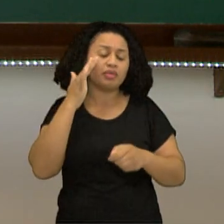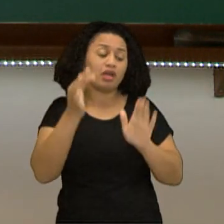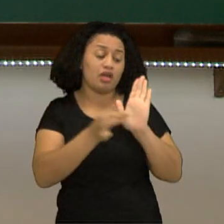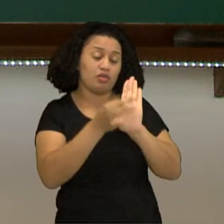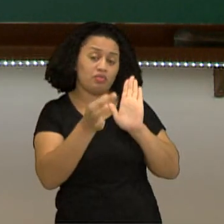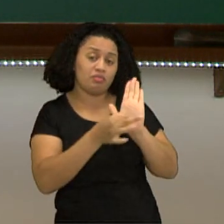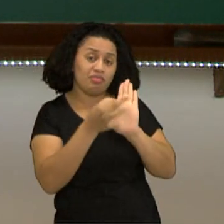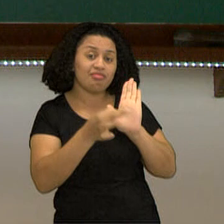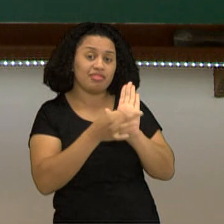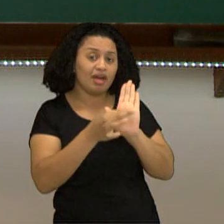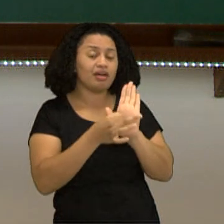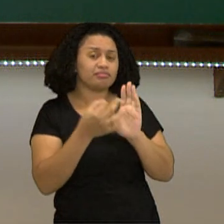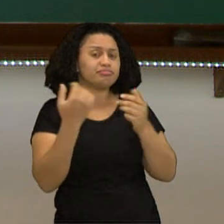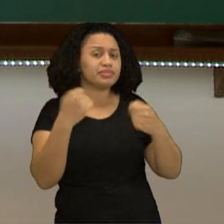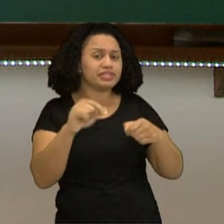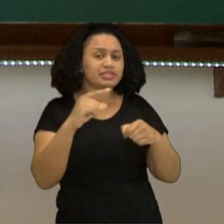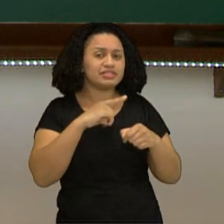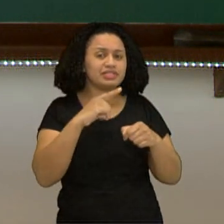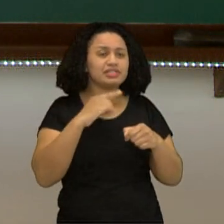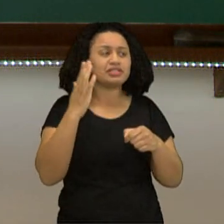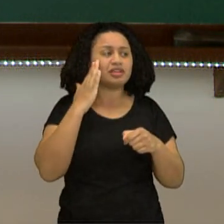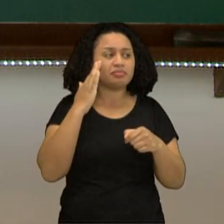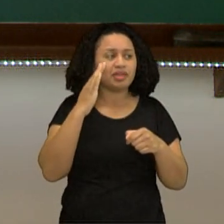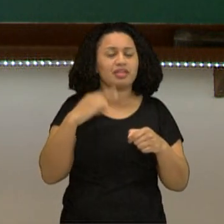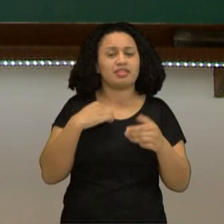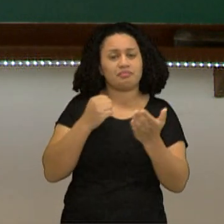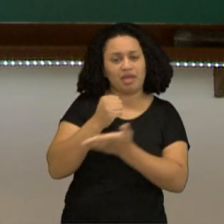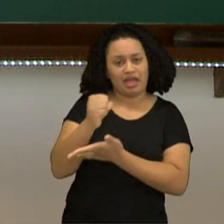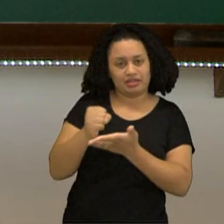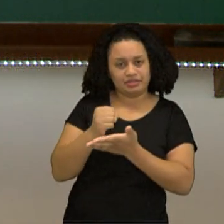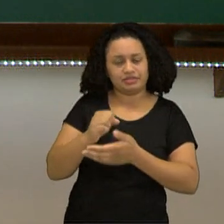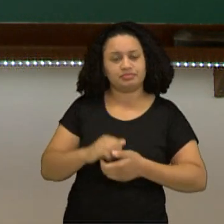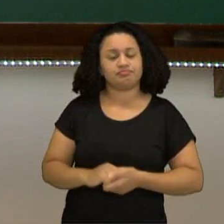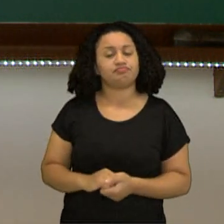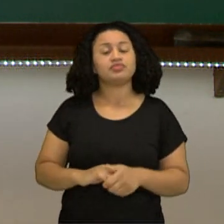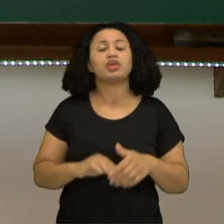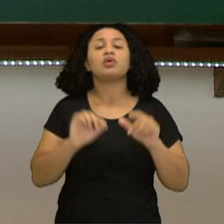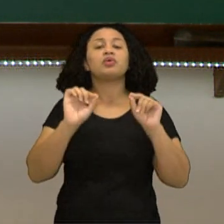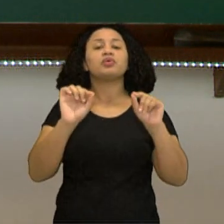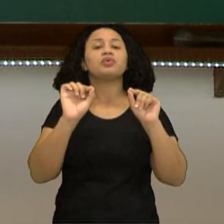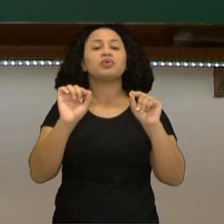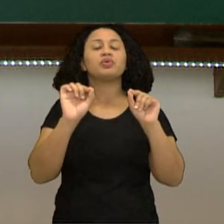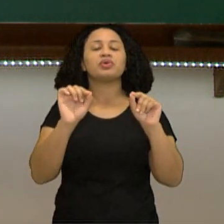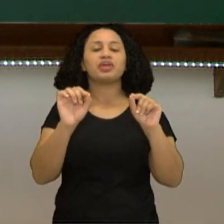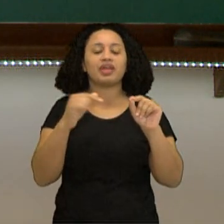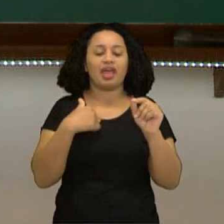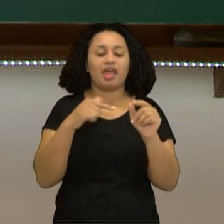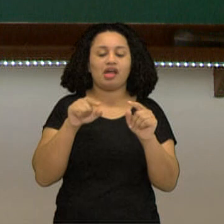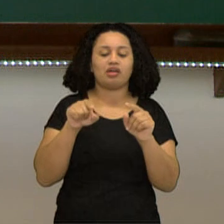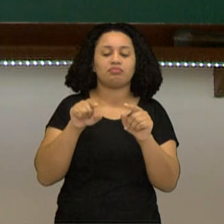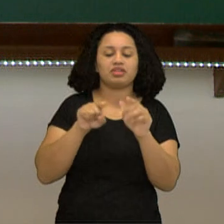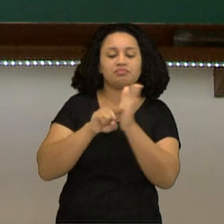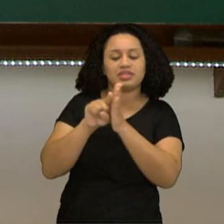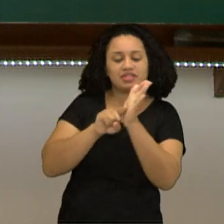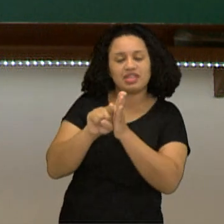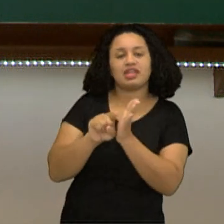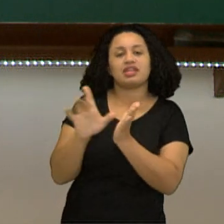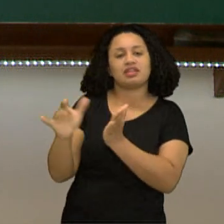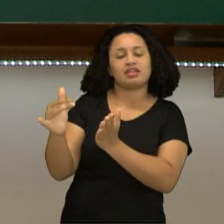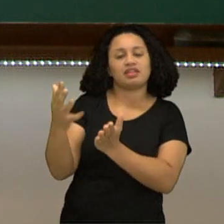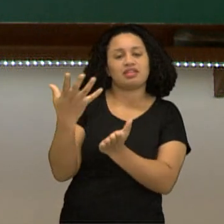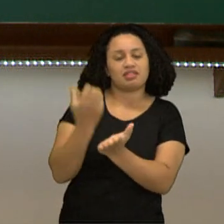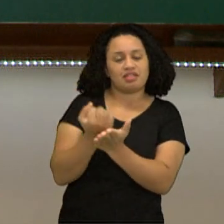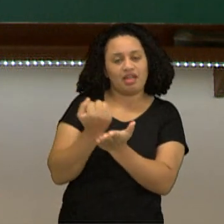você vai argumentar, você precisa de referências, ok? Quais são as referências, dados, estatísticas sobre